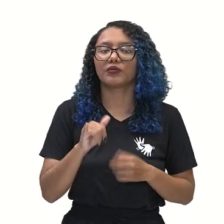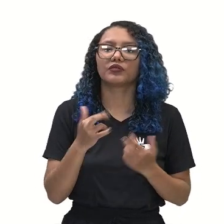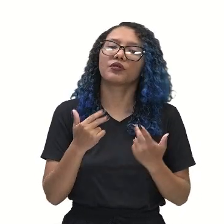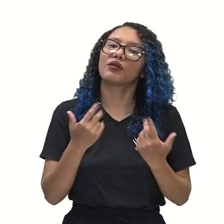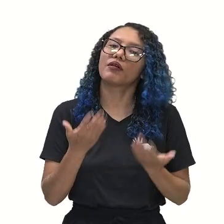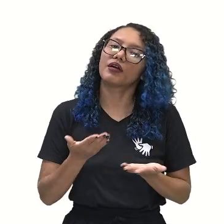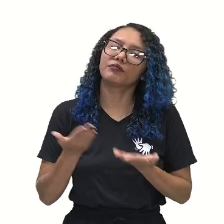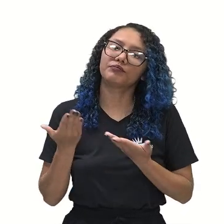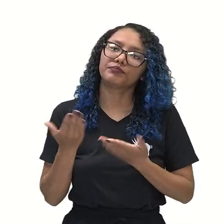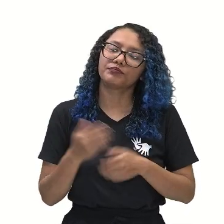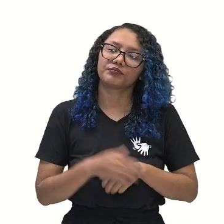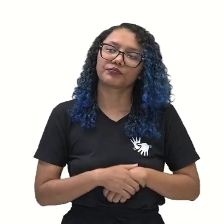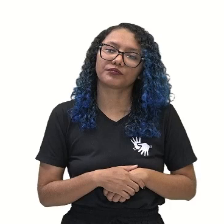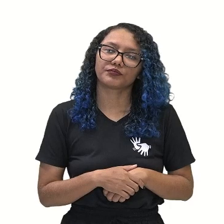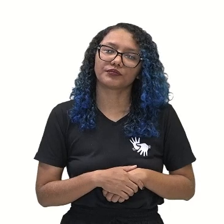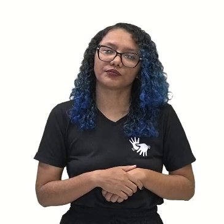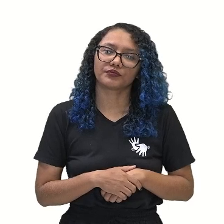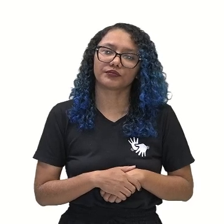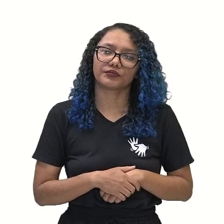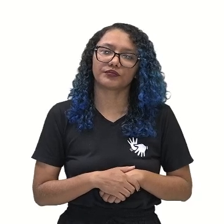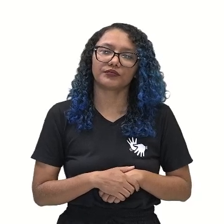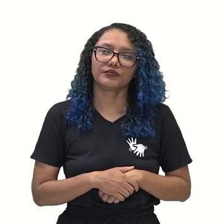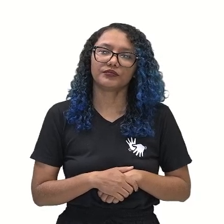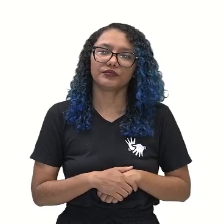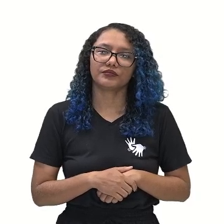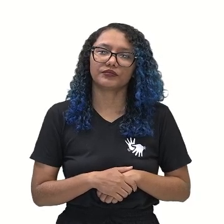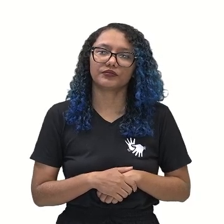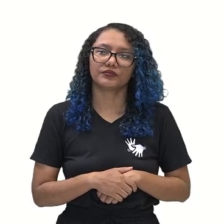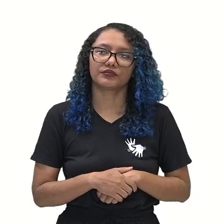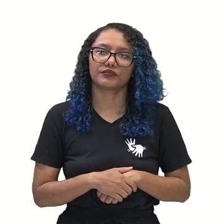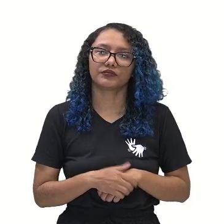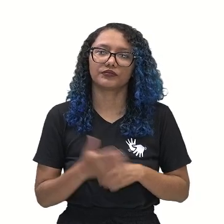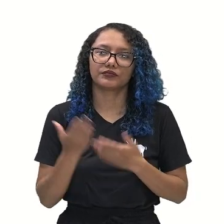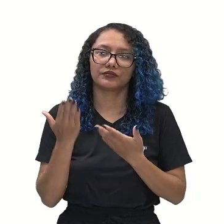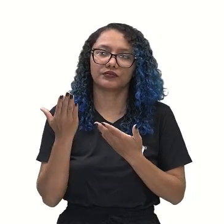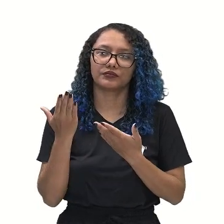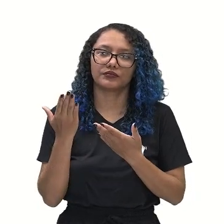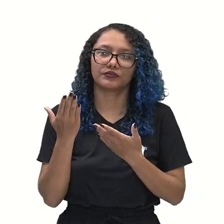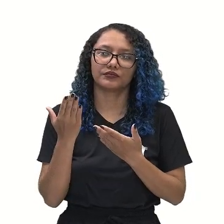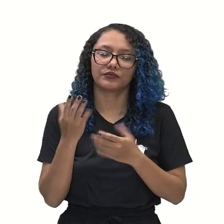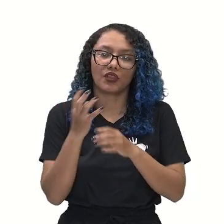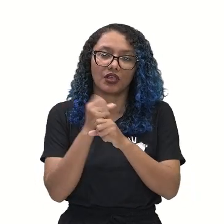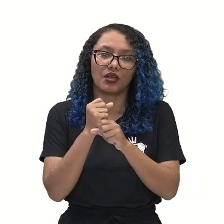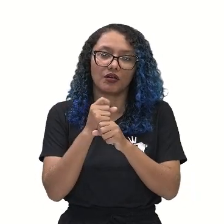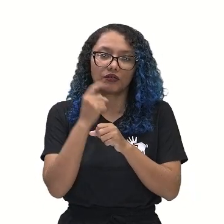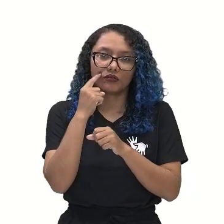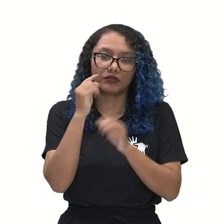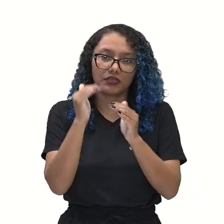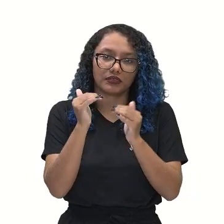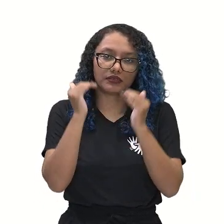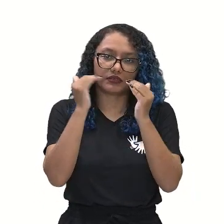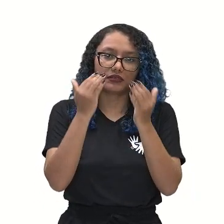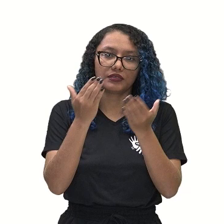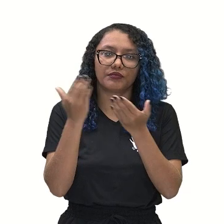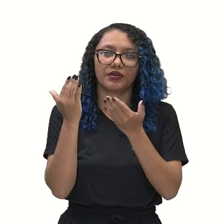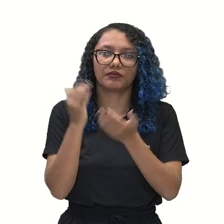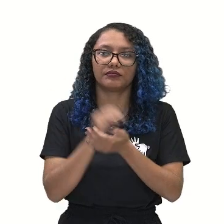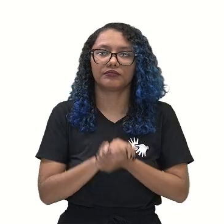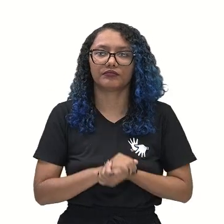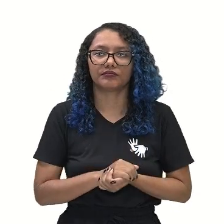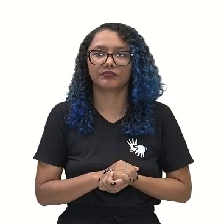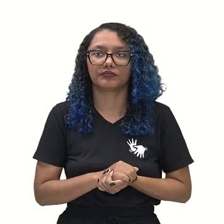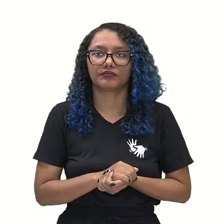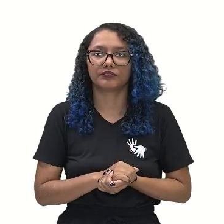agora, nossa continha aqui no nosso borrãozinho, né? Aqui no canto, mostra em todas as contas, pessoal. Aqui